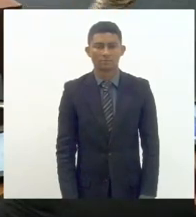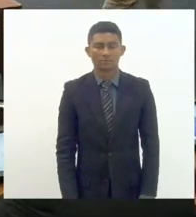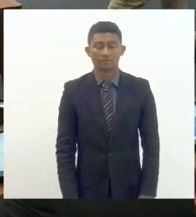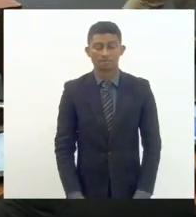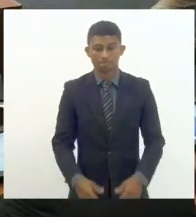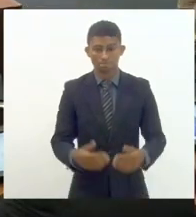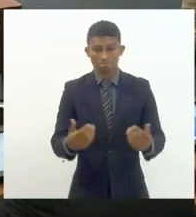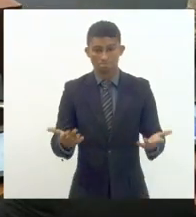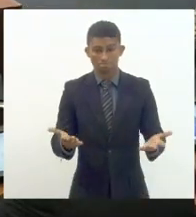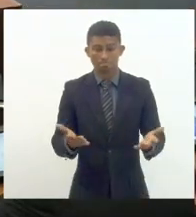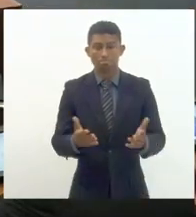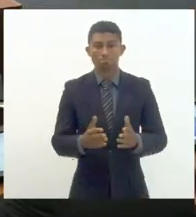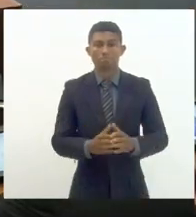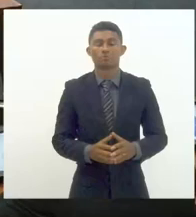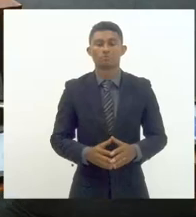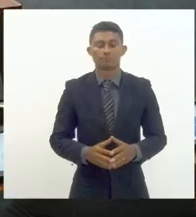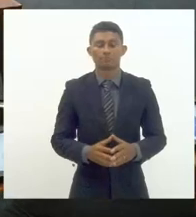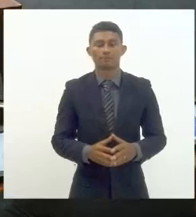Presidência.